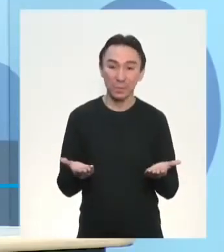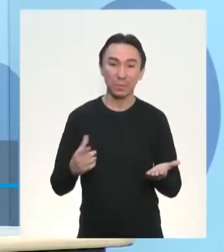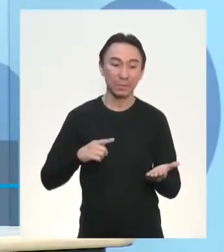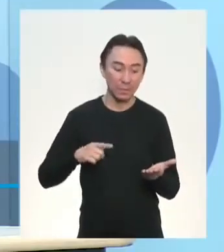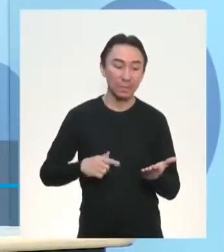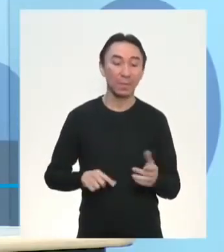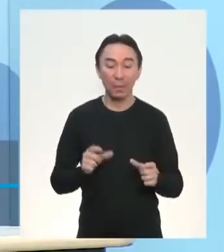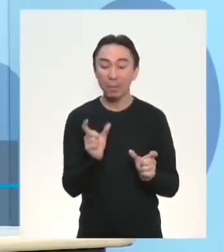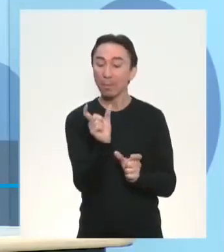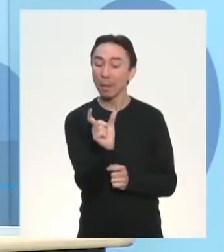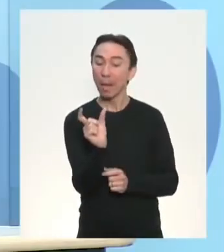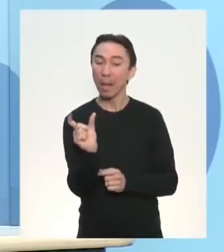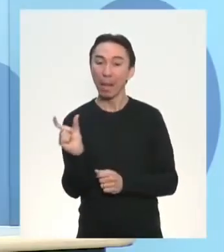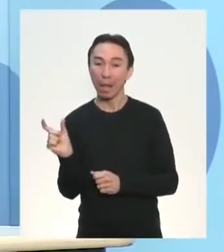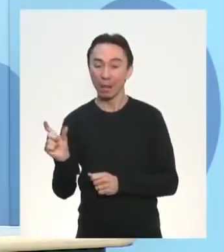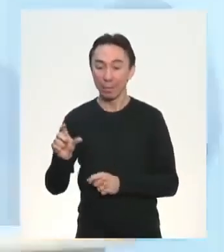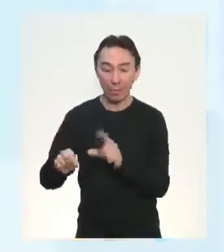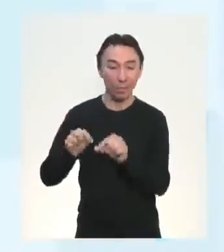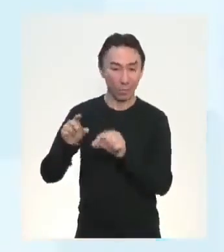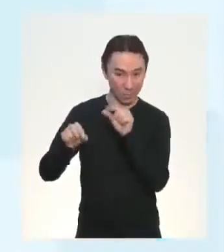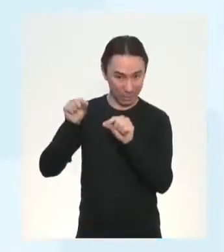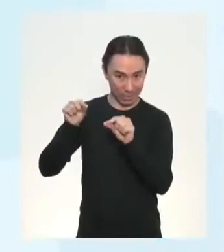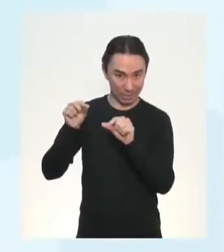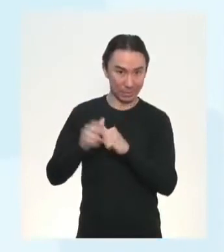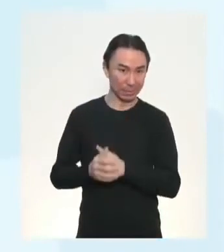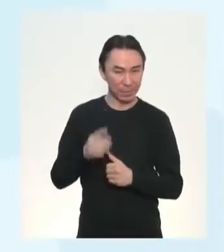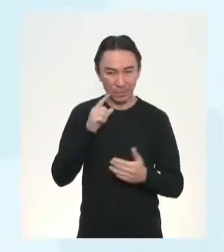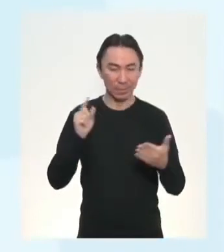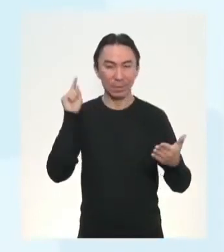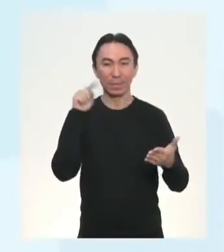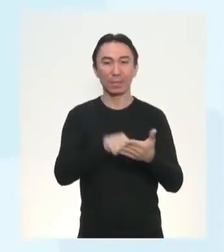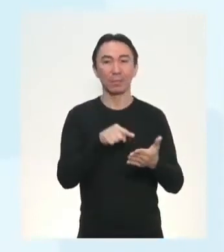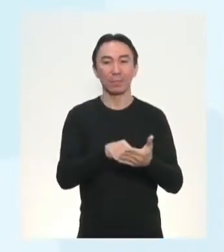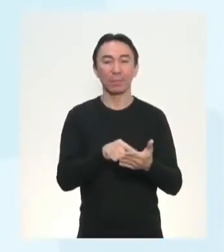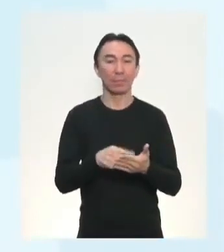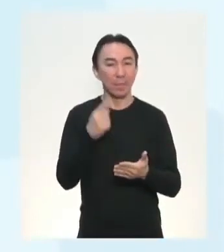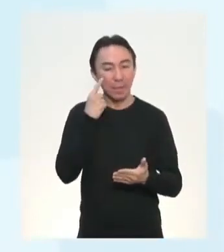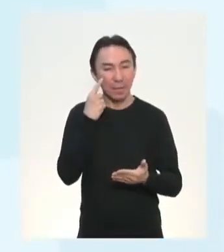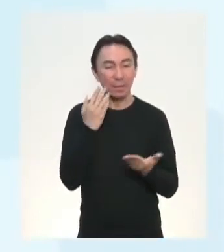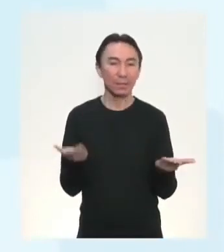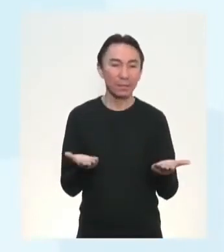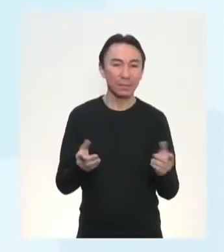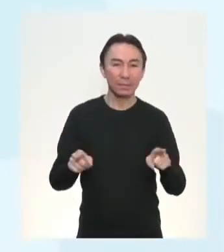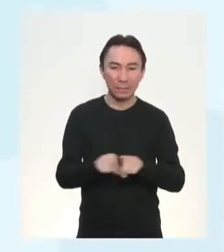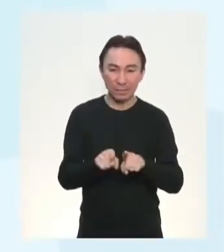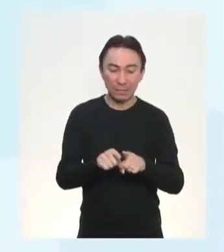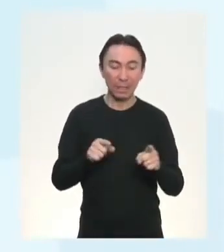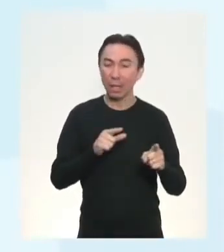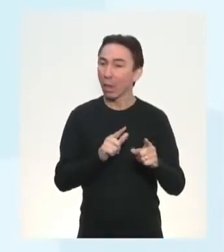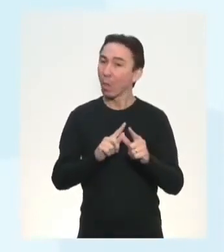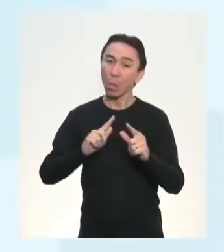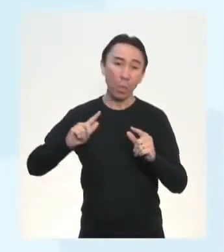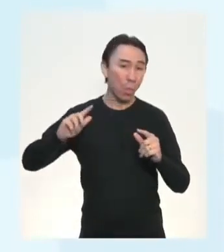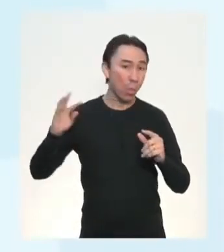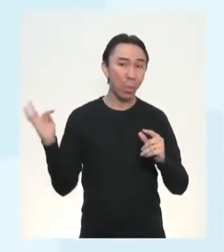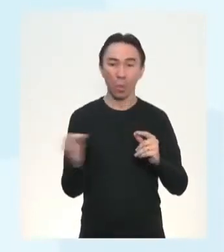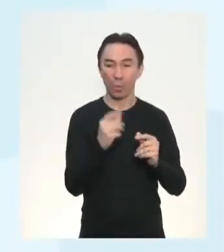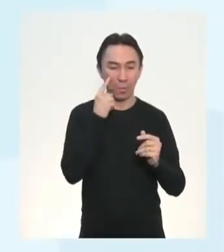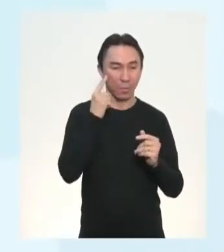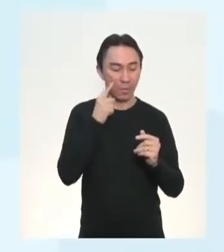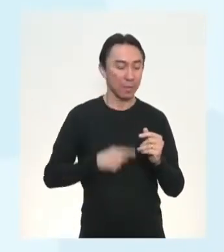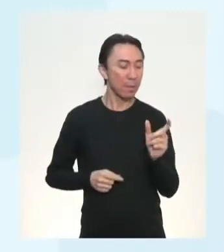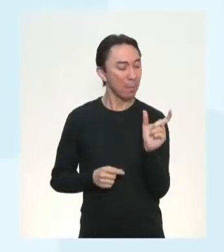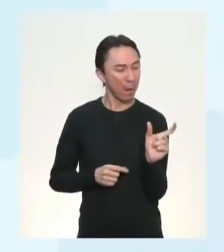autor. Objetivos da aula: ler e compreender o texto globalmente, inferindo o sentido de palavras ou